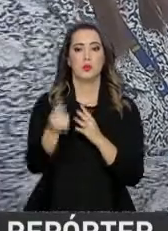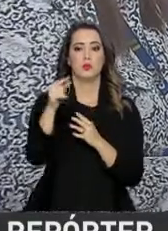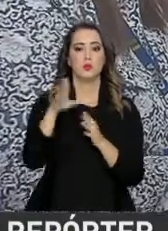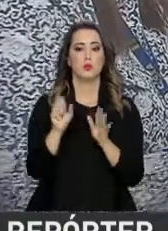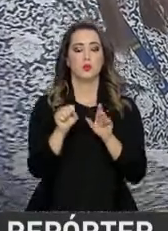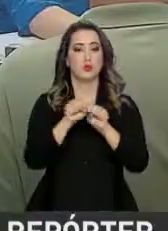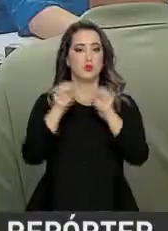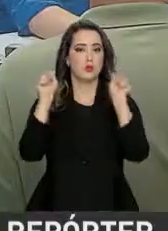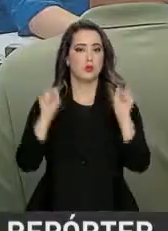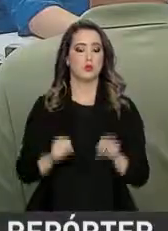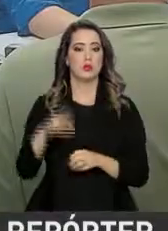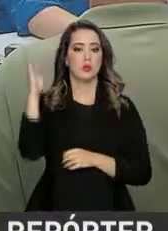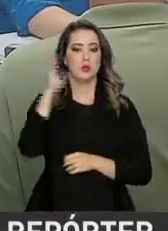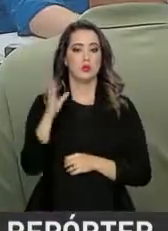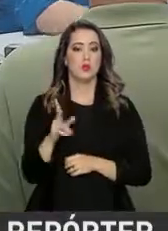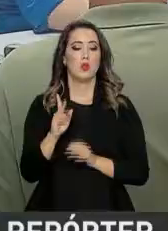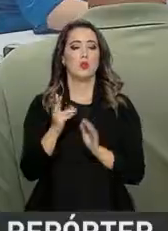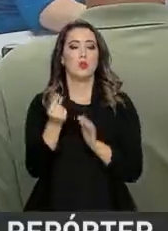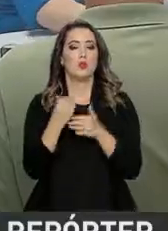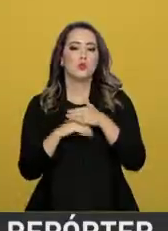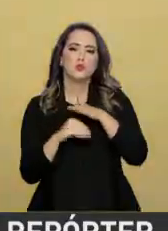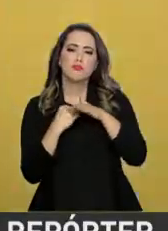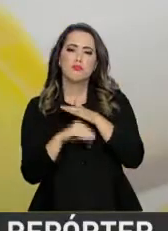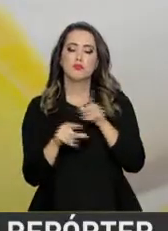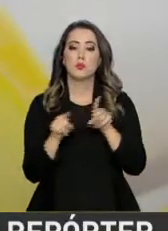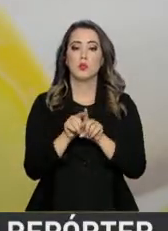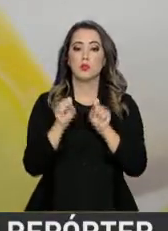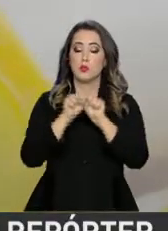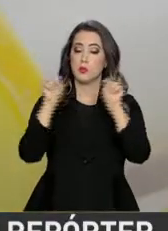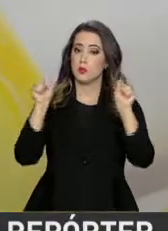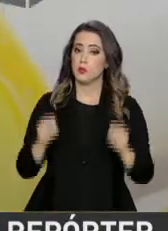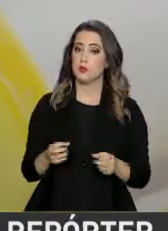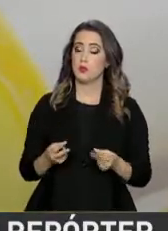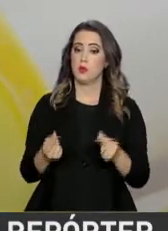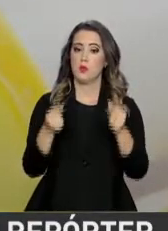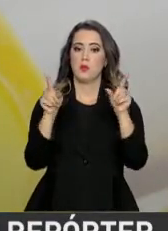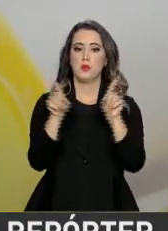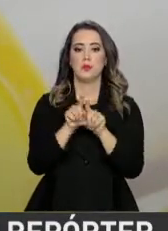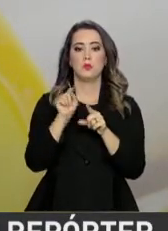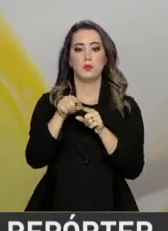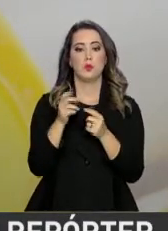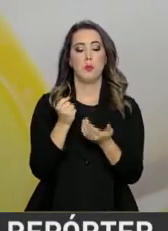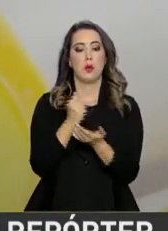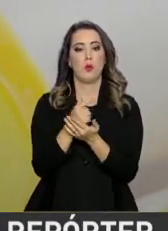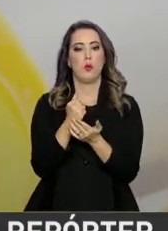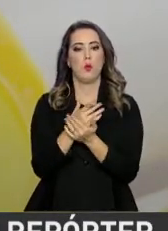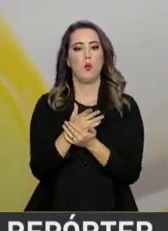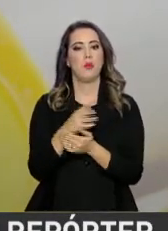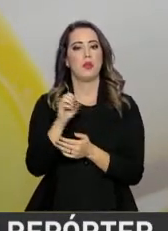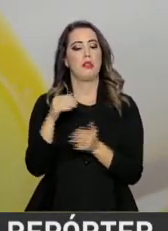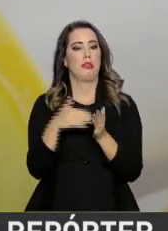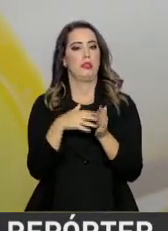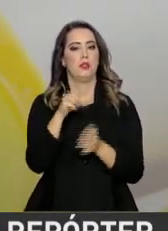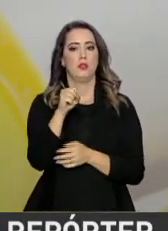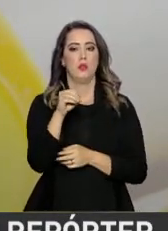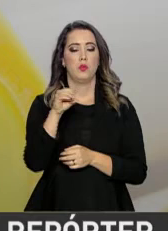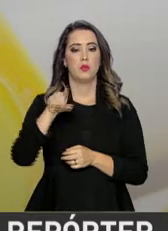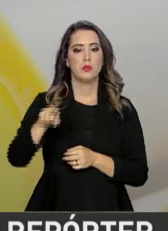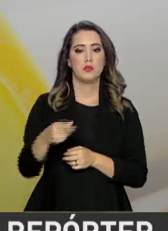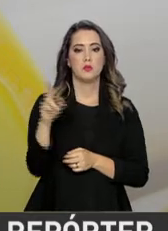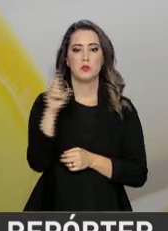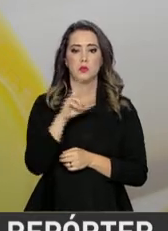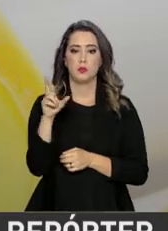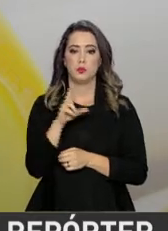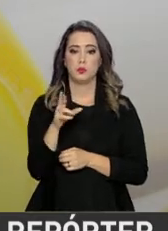sistema brasileiro de poupança e empréstimo no sistema financeiro habitacional para a compra de imóveis de até 800 mil